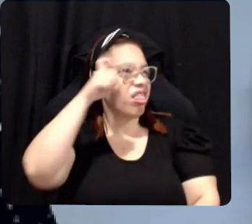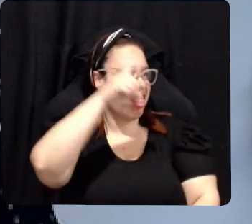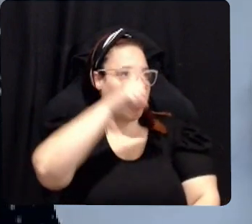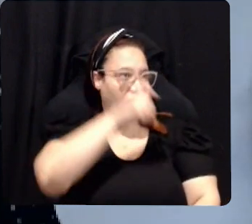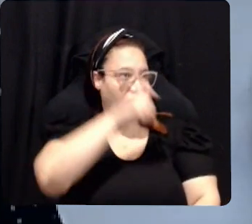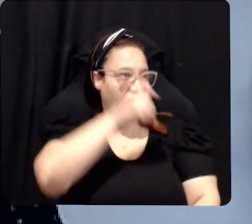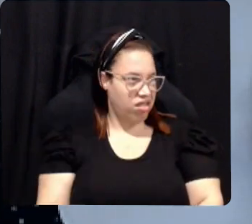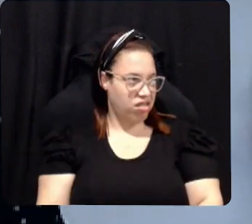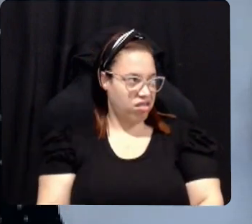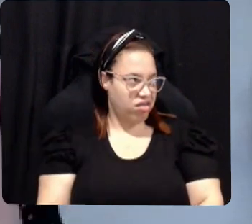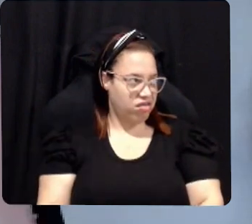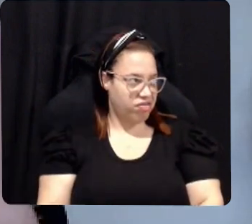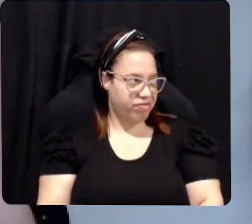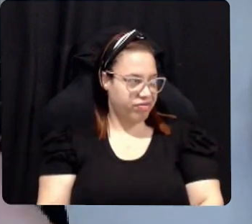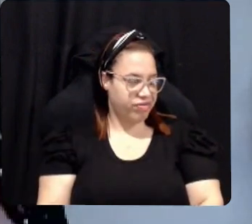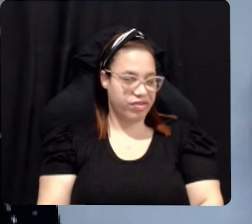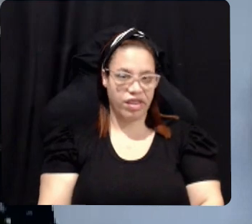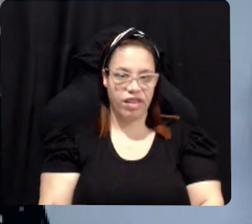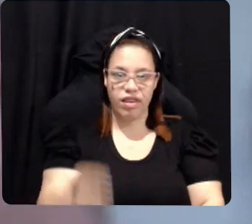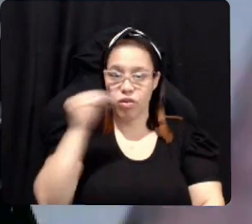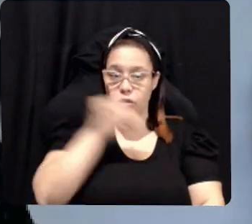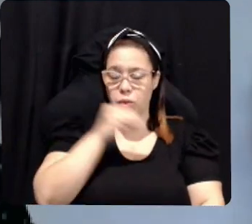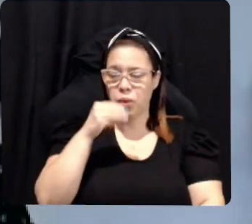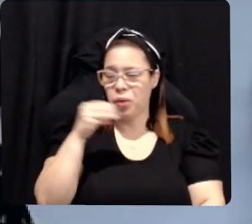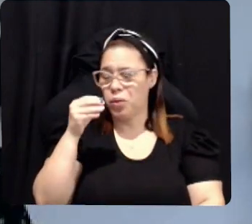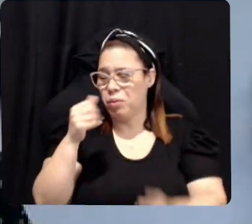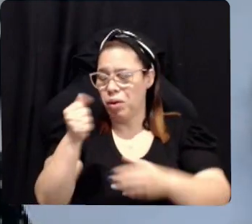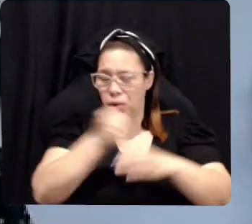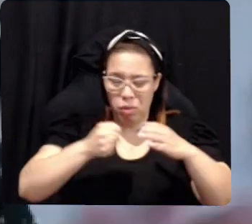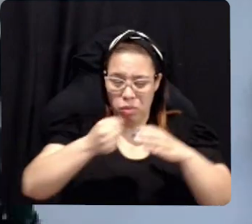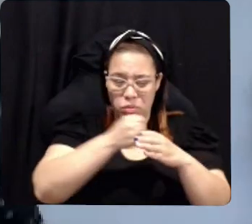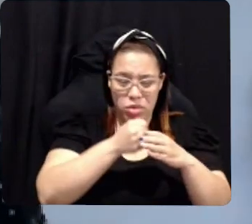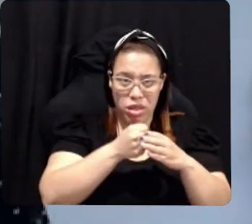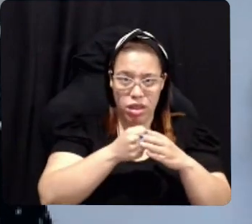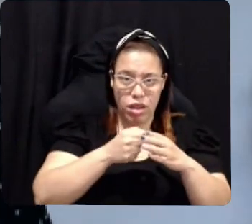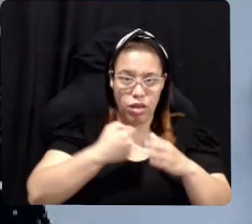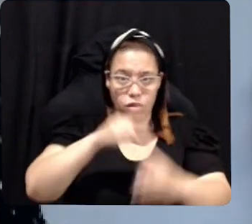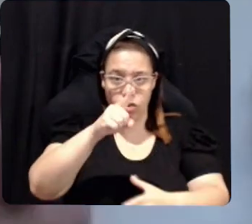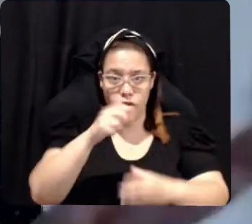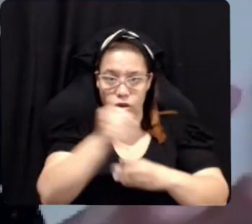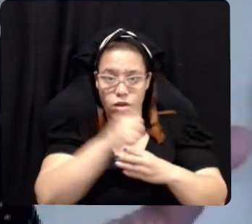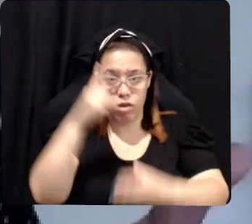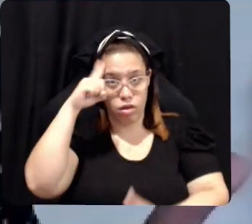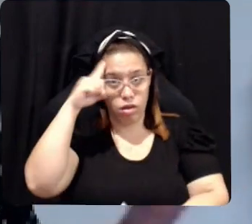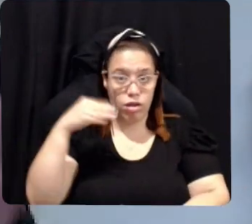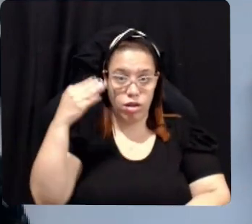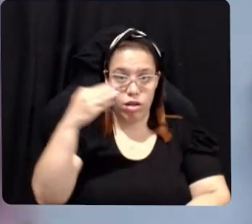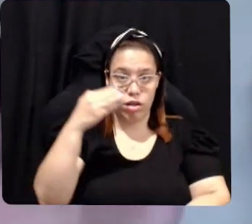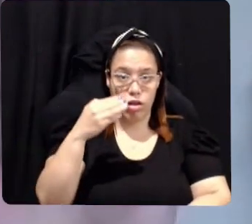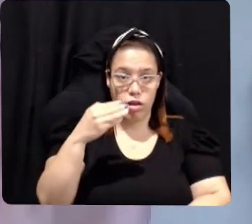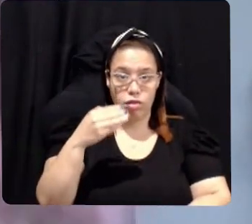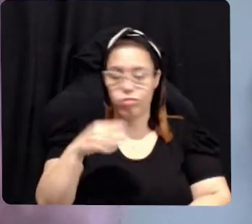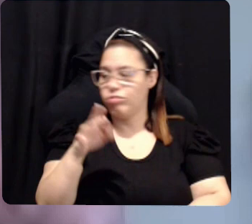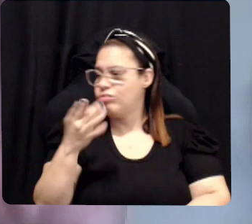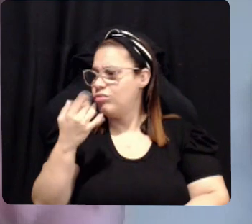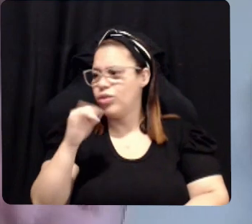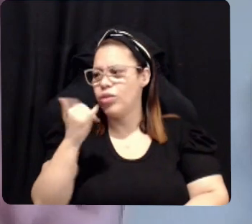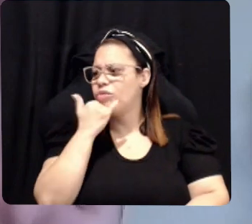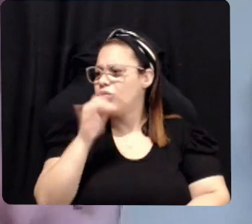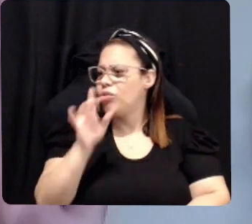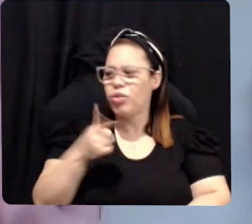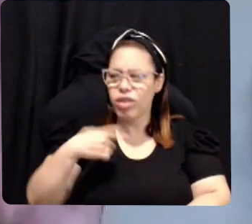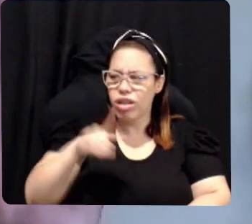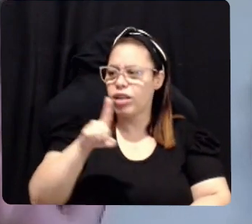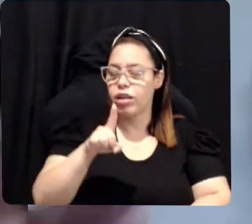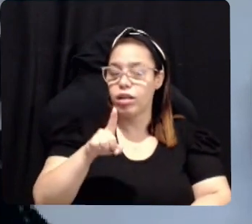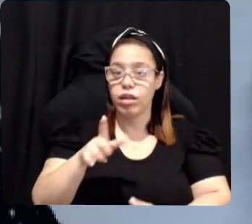tem dificuldade, né? Eu brinco que eu sou uma péssima cozinheira. Então, se você me obrigar a ir para a cozinha todo dia, eu vou arrumar mil desculpas e não